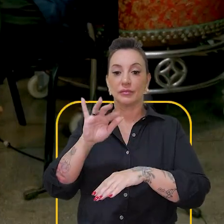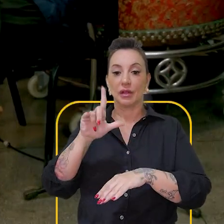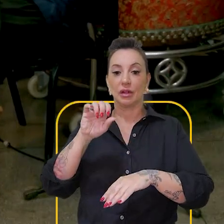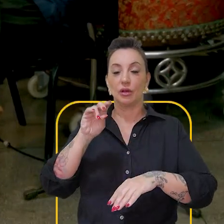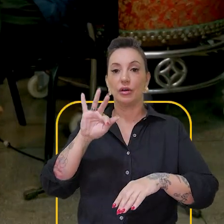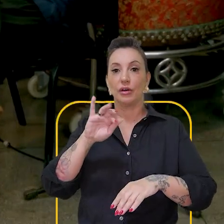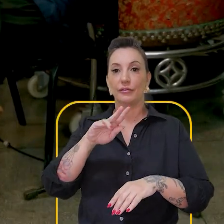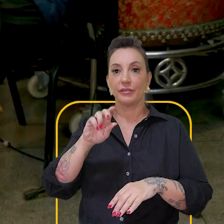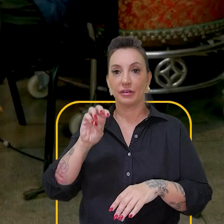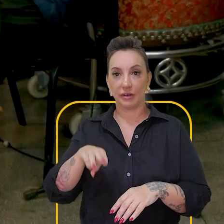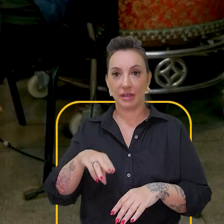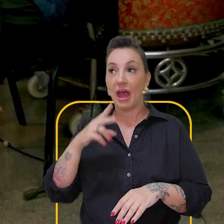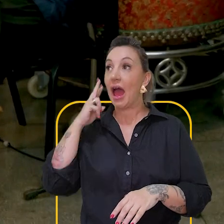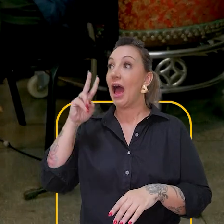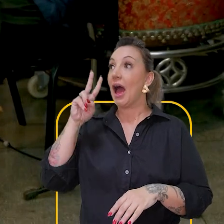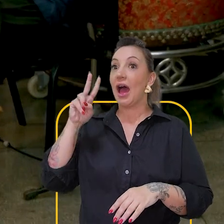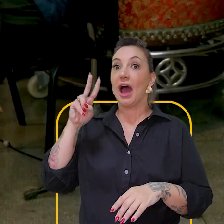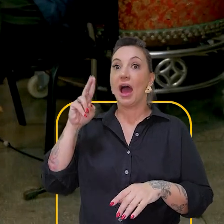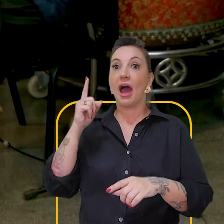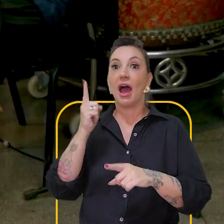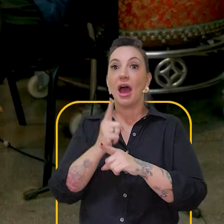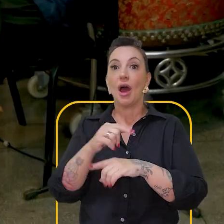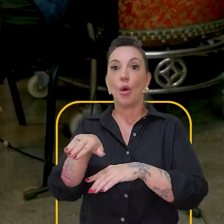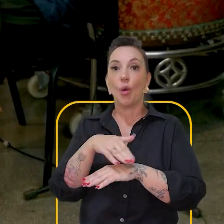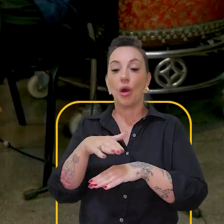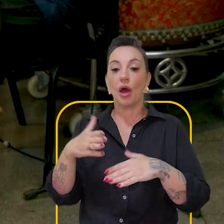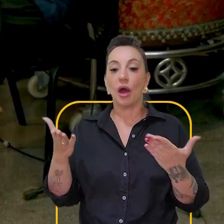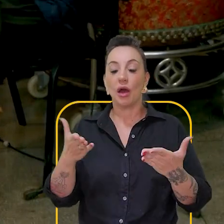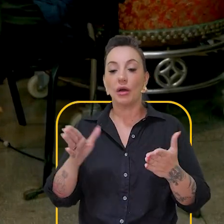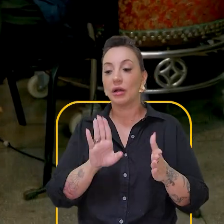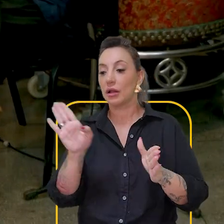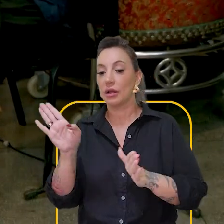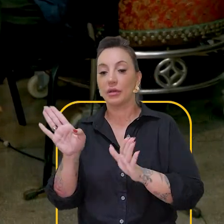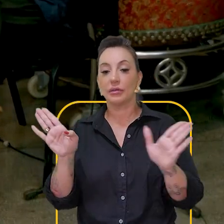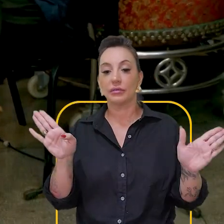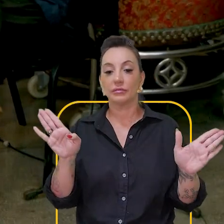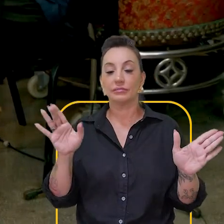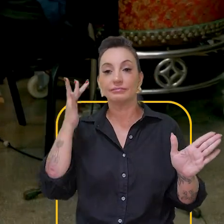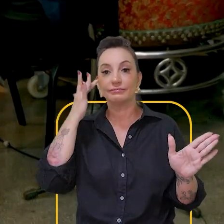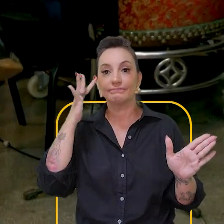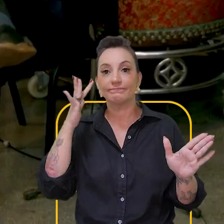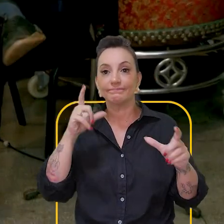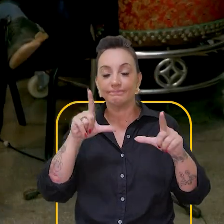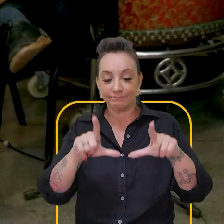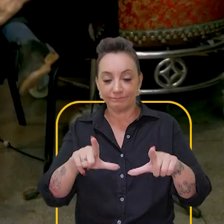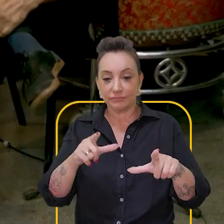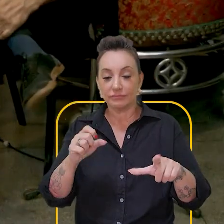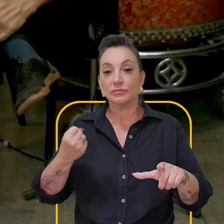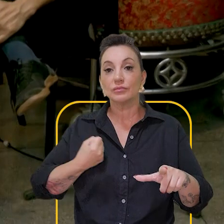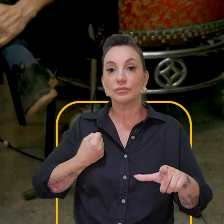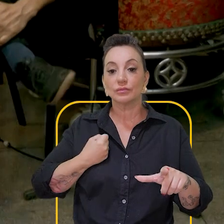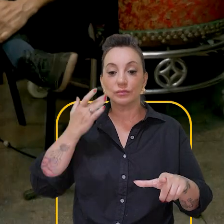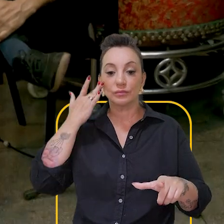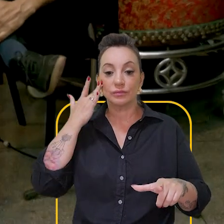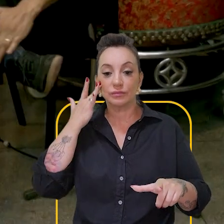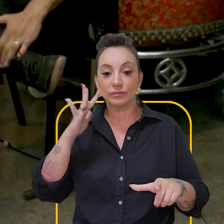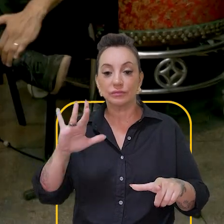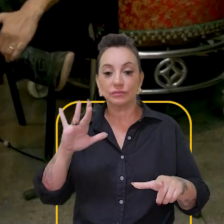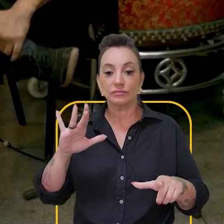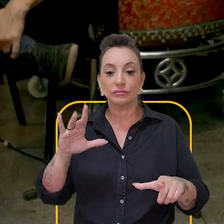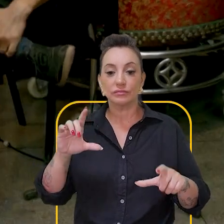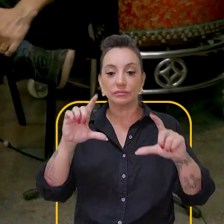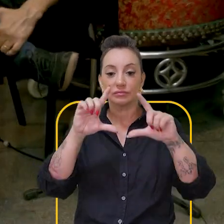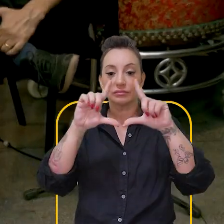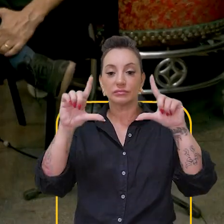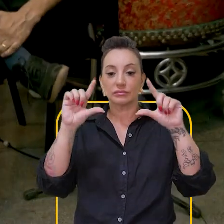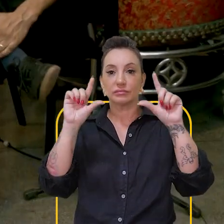carta eu não tinha o número sabia que na porta tinha uma plaquinha desse tamanho escrito yoga que ele também